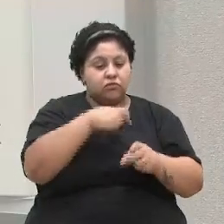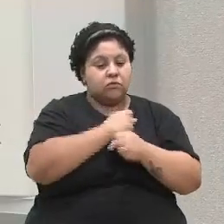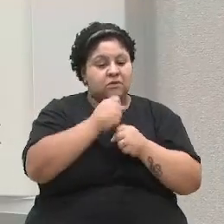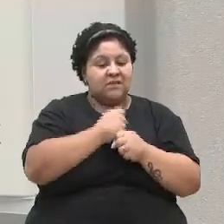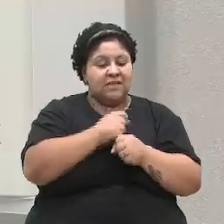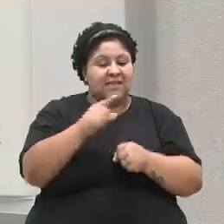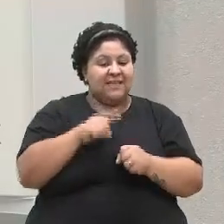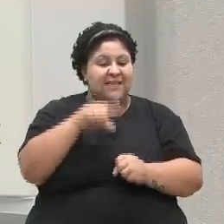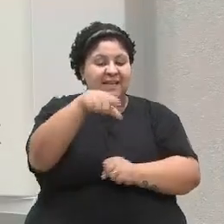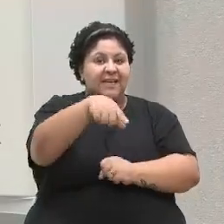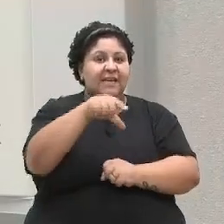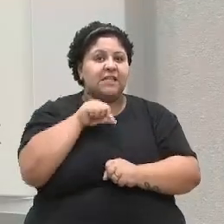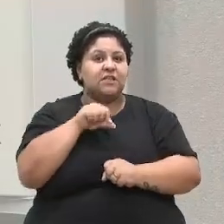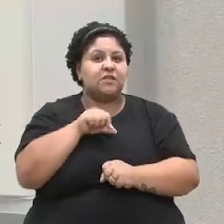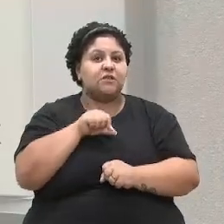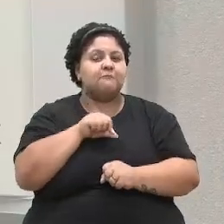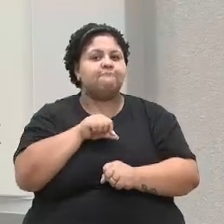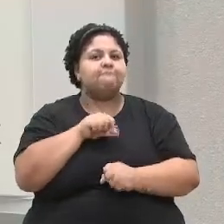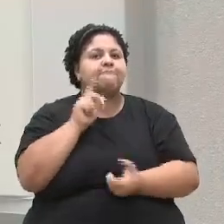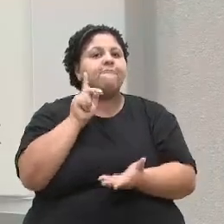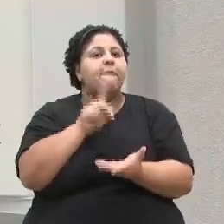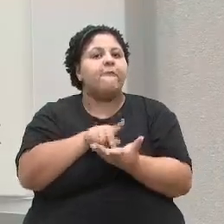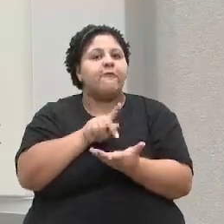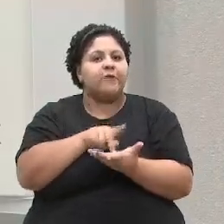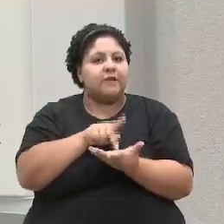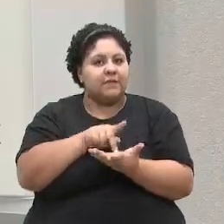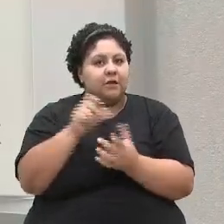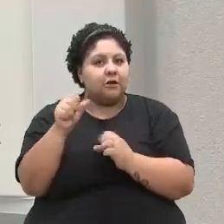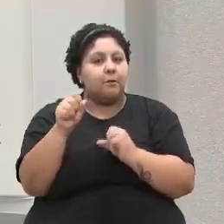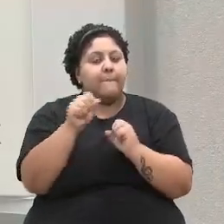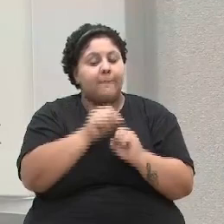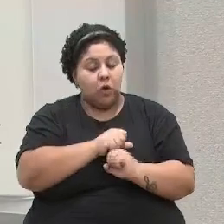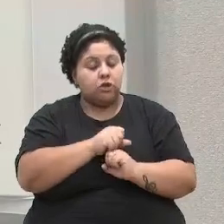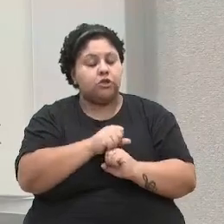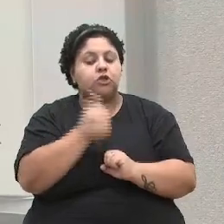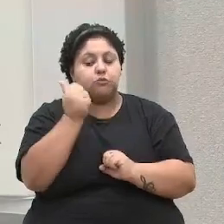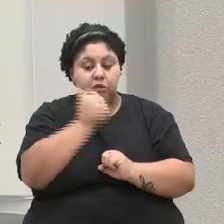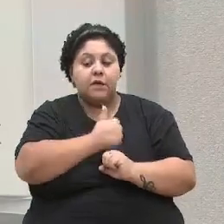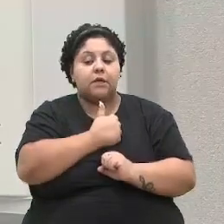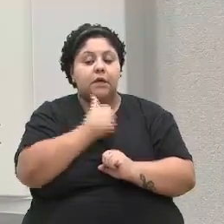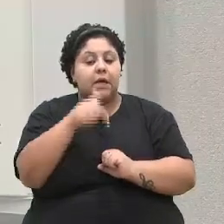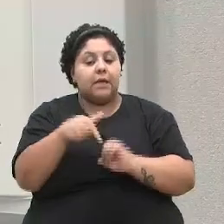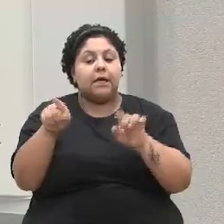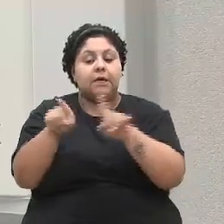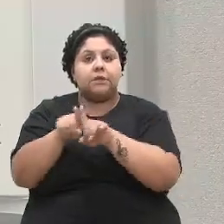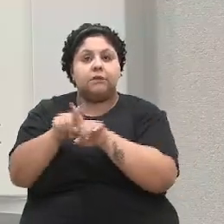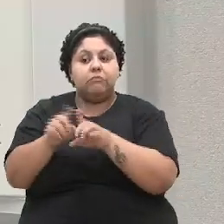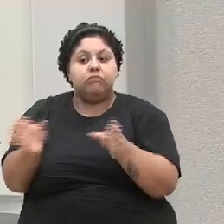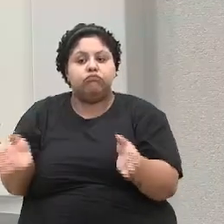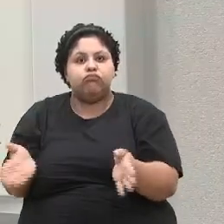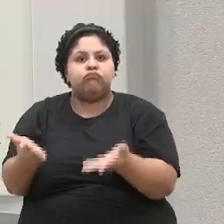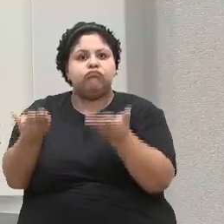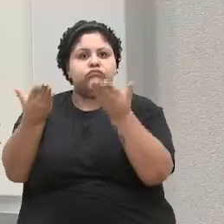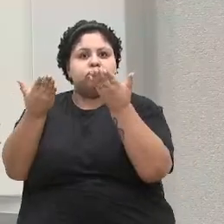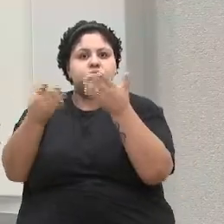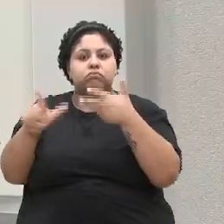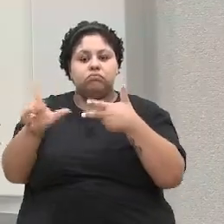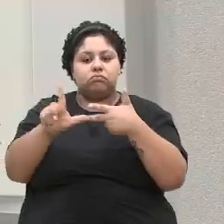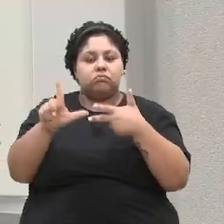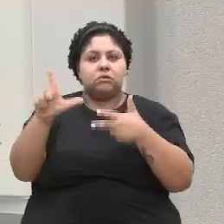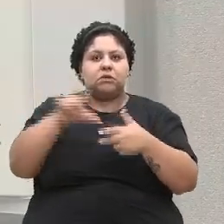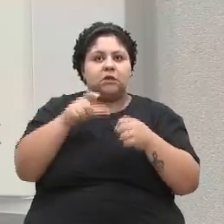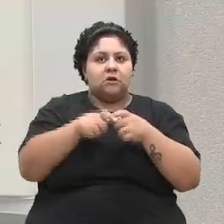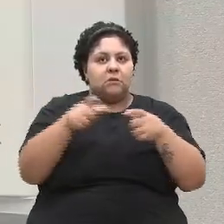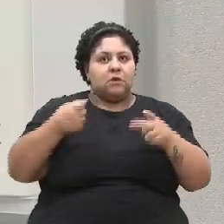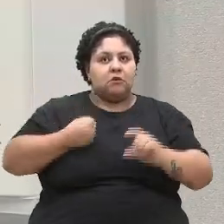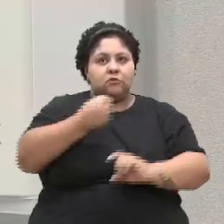candidaturas reais, candidaturas, né, possíveis, né, e aqui também enaltecer esta legislatura que tem o maior